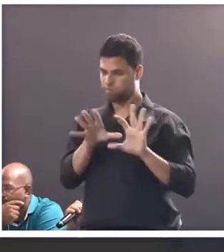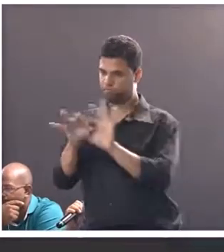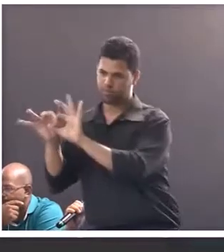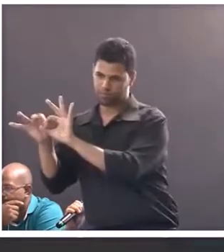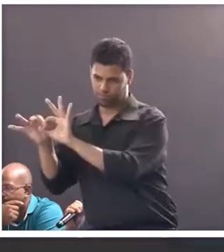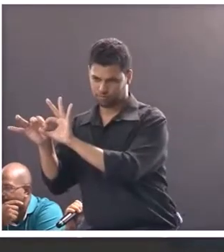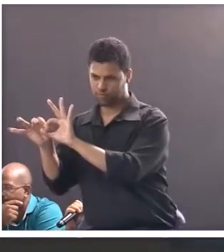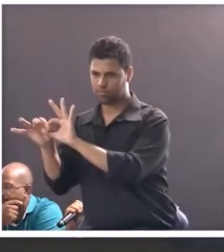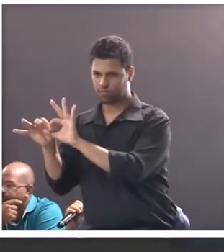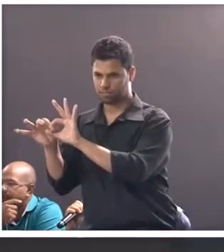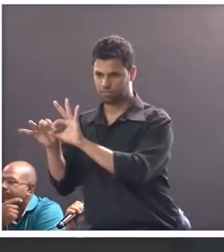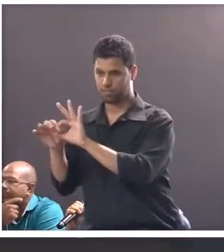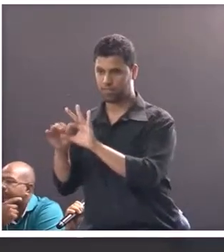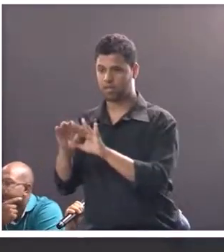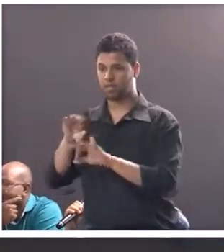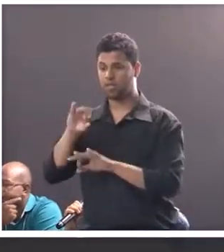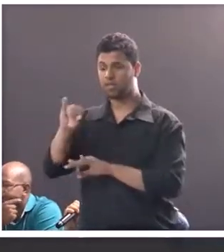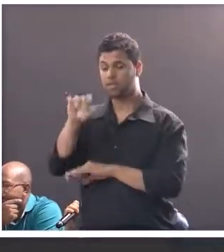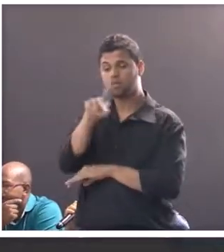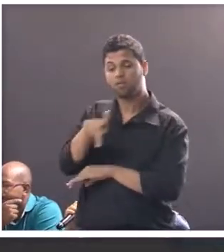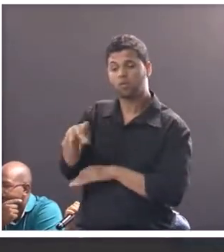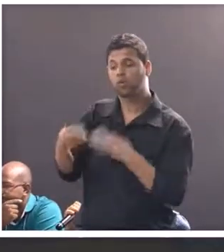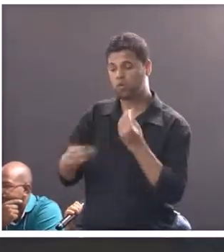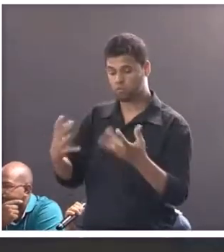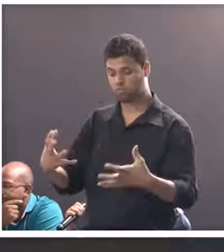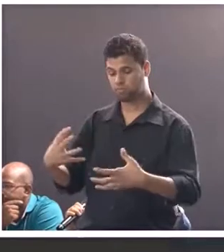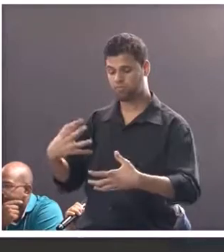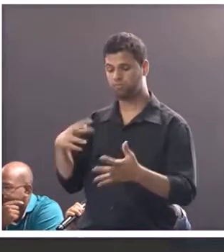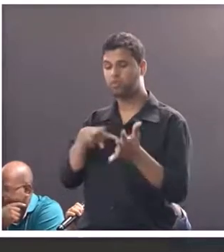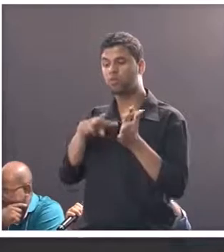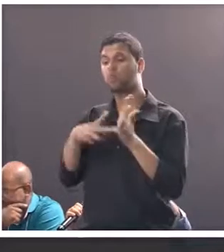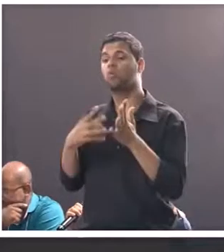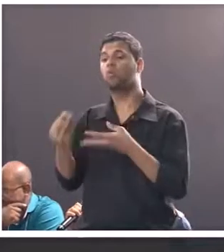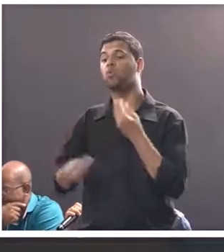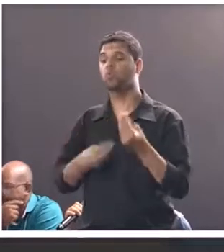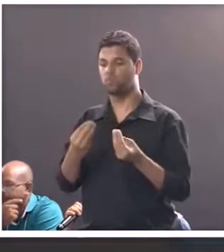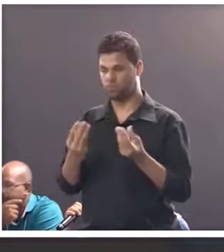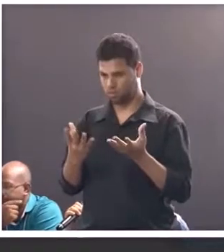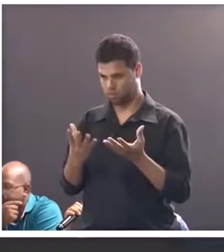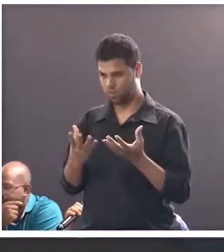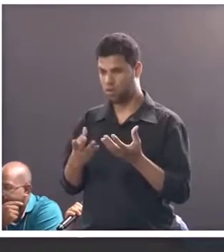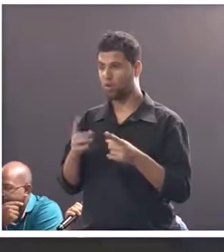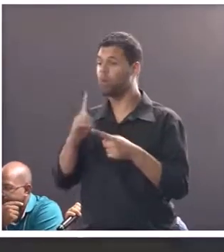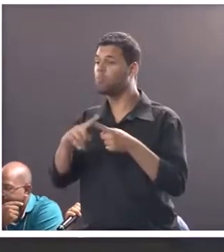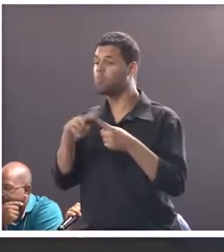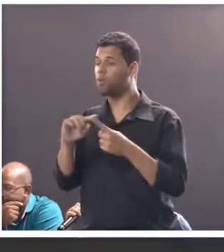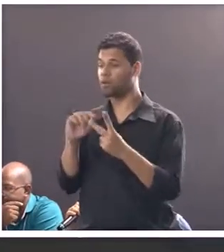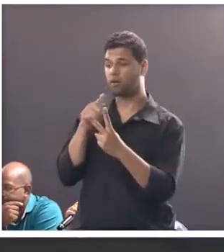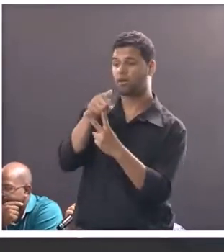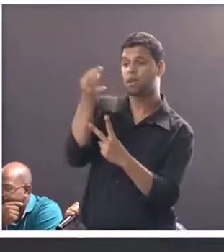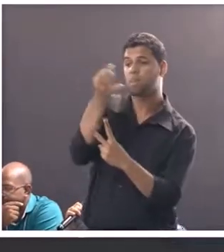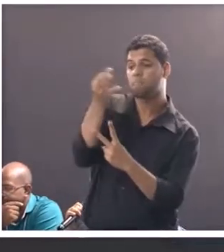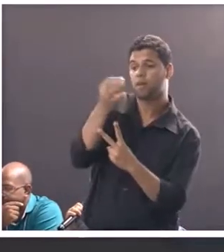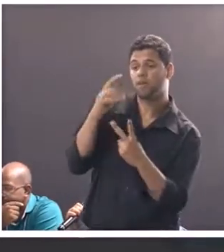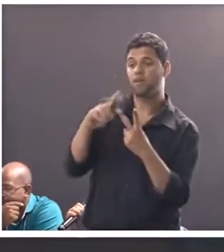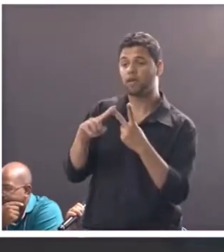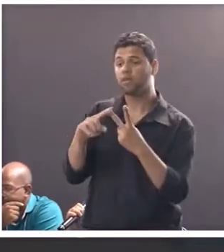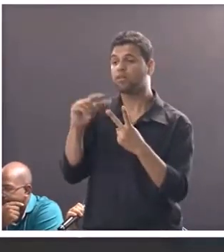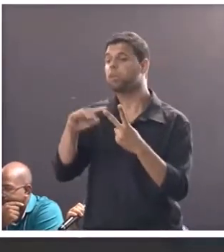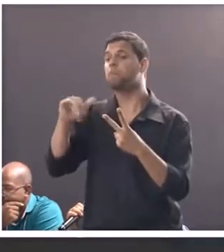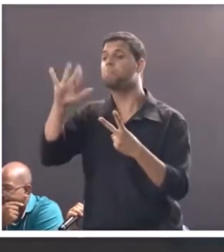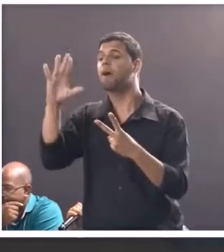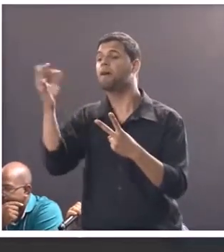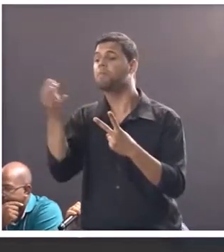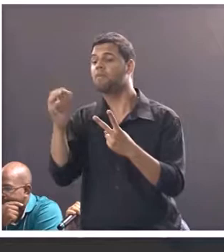na questão do sentido. Por que um é chamado de perfeito, o outro é imperfeito e o outro mais que